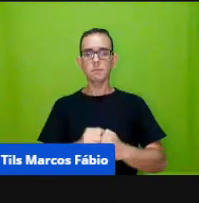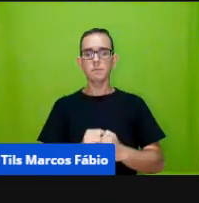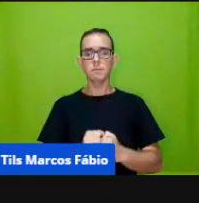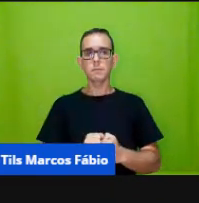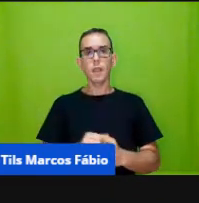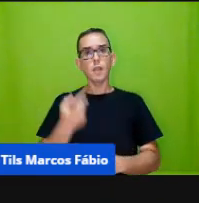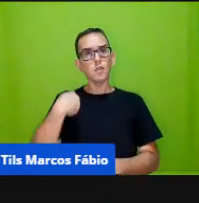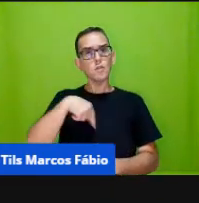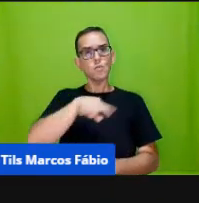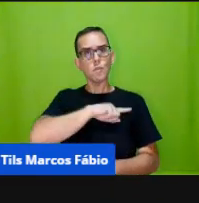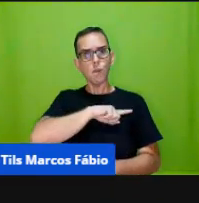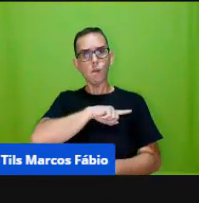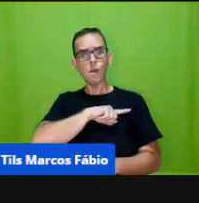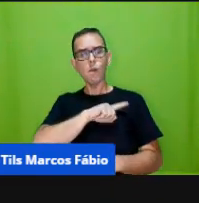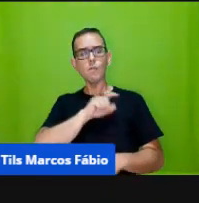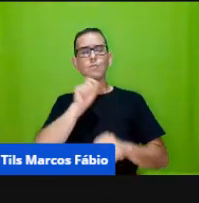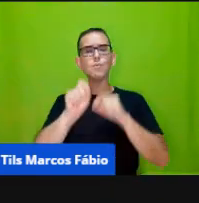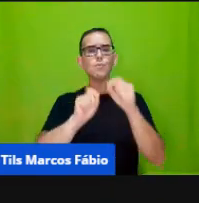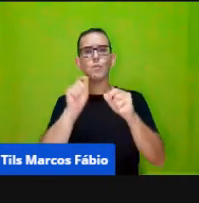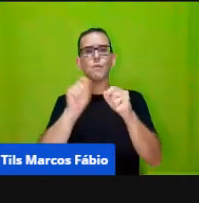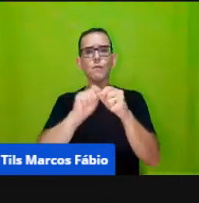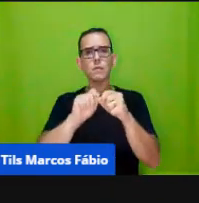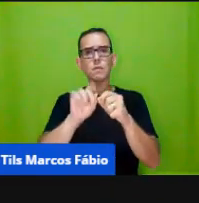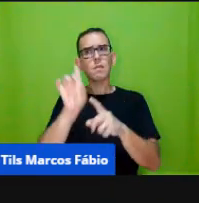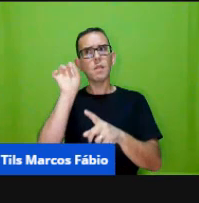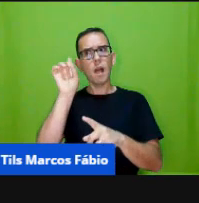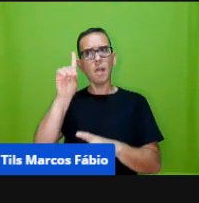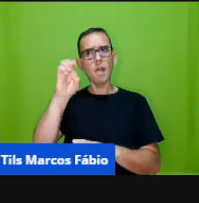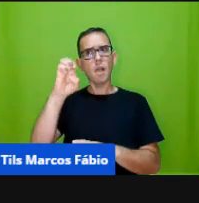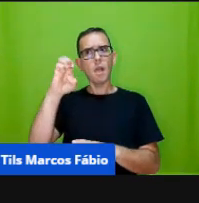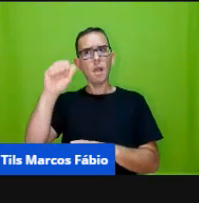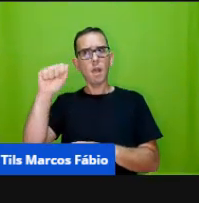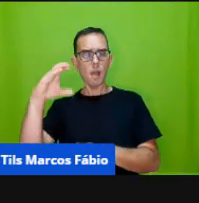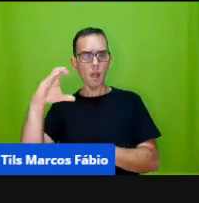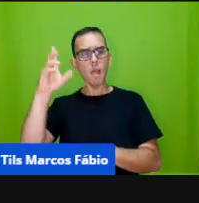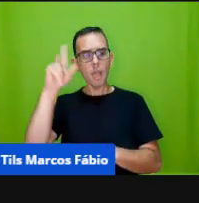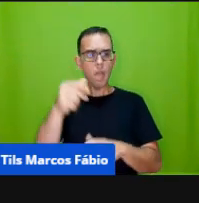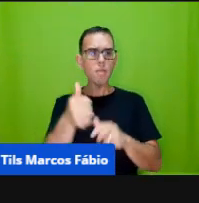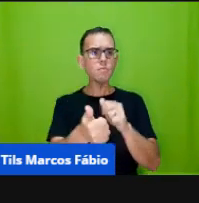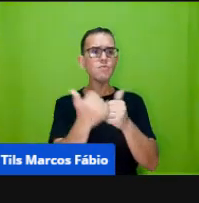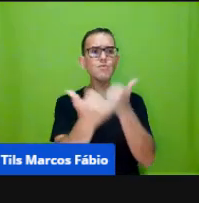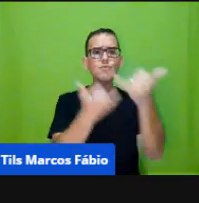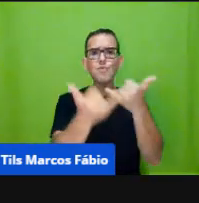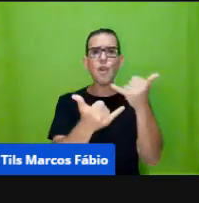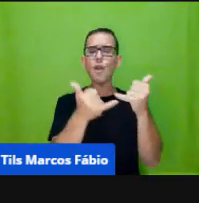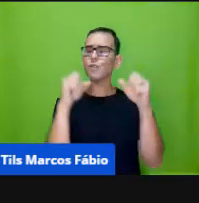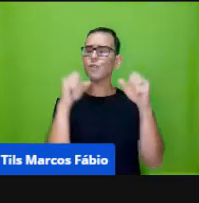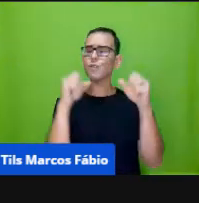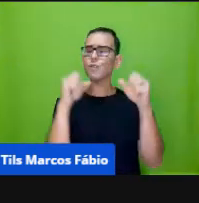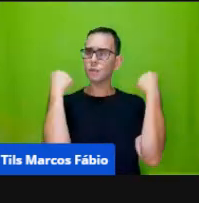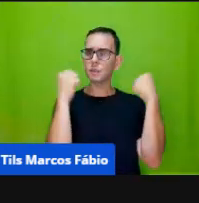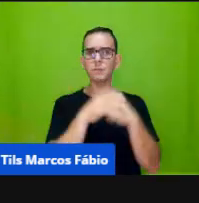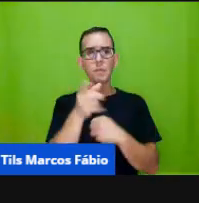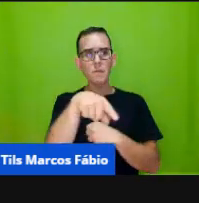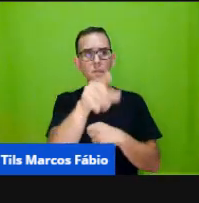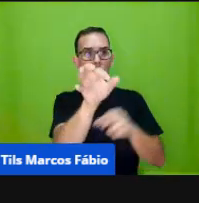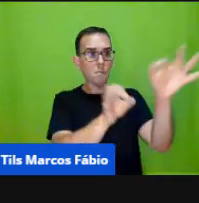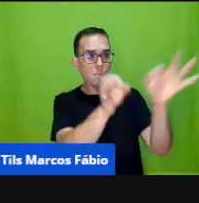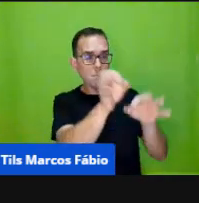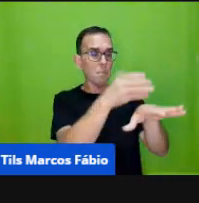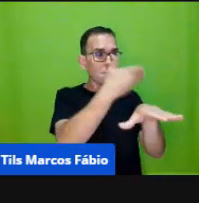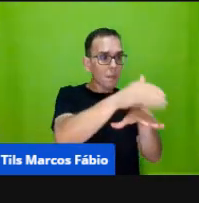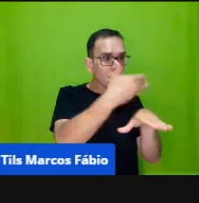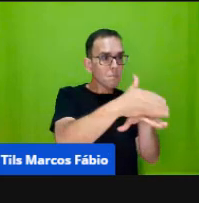nós fazemos lá, o que nós fazemos lá, na verdade, são esses jogos esportivos, né? Então, você prepara a criança